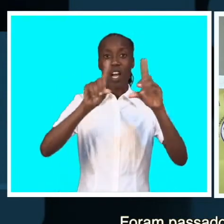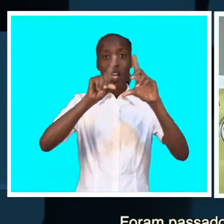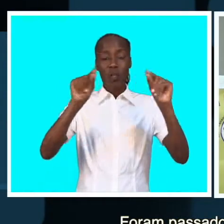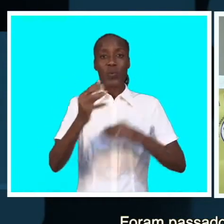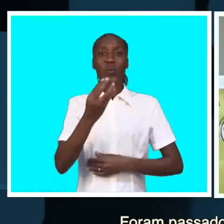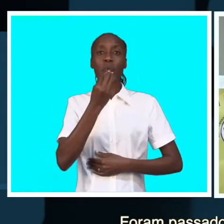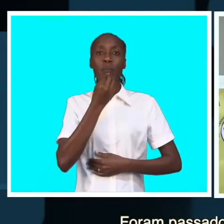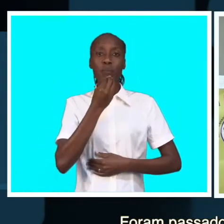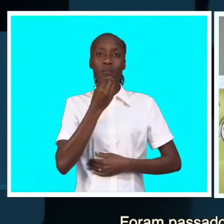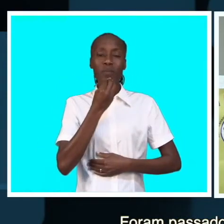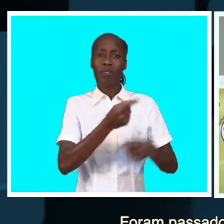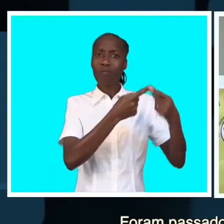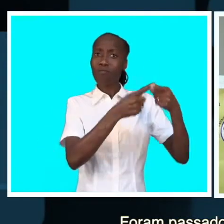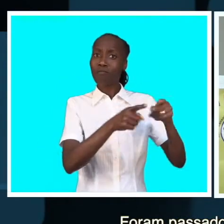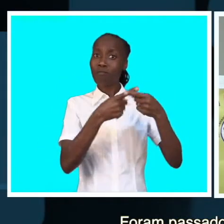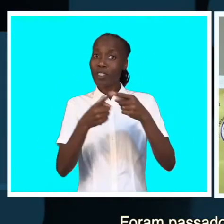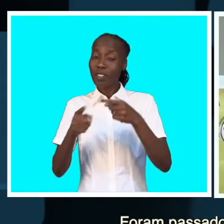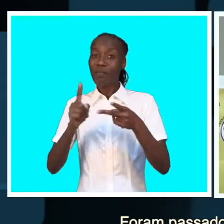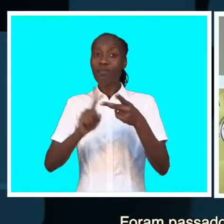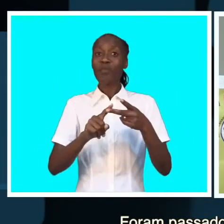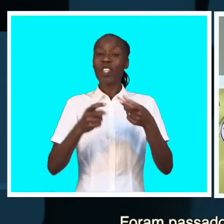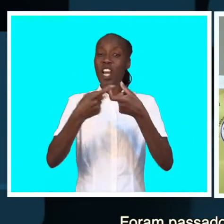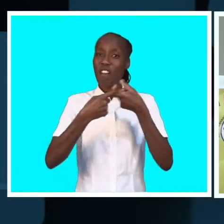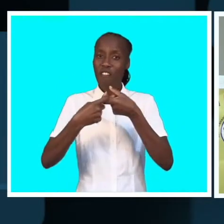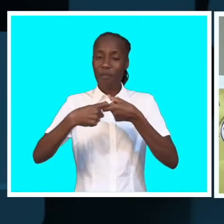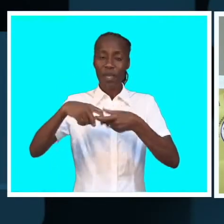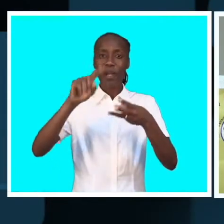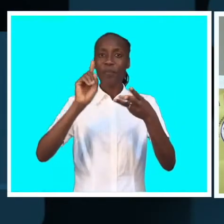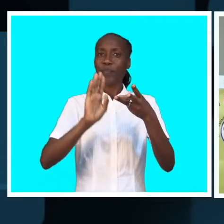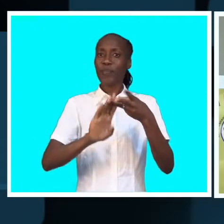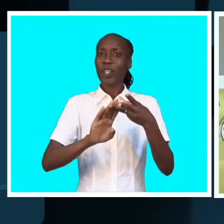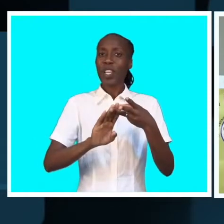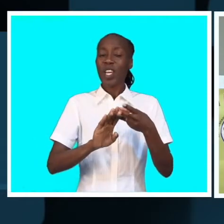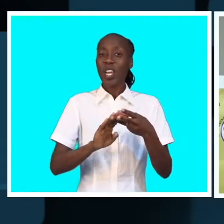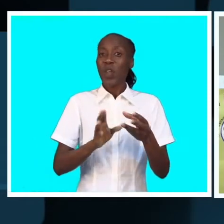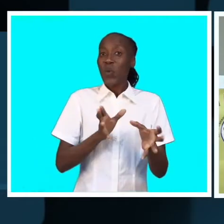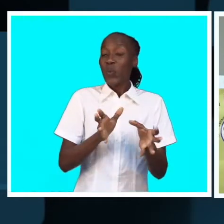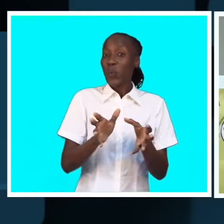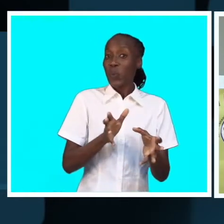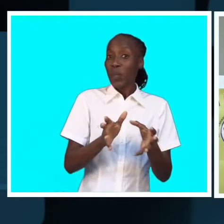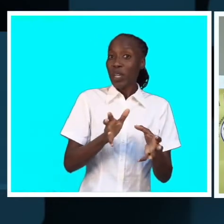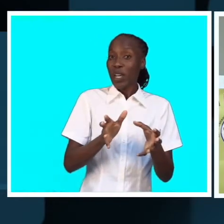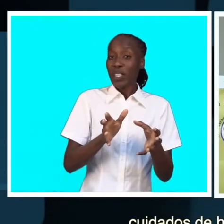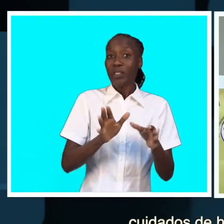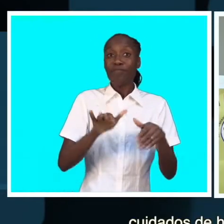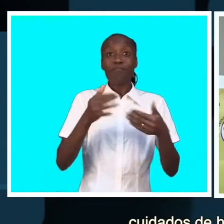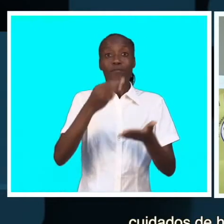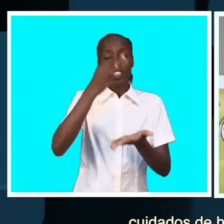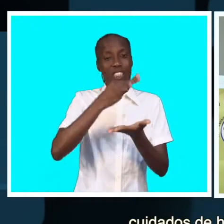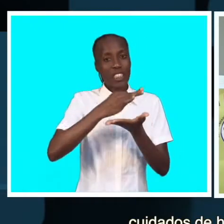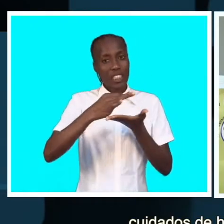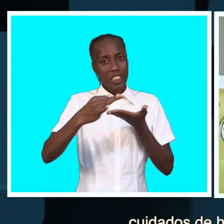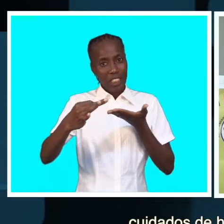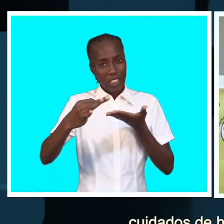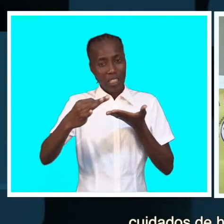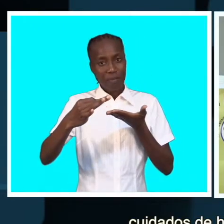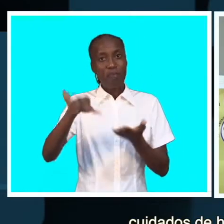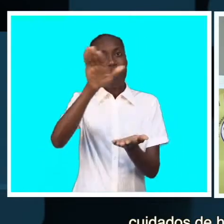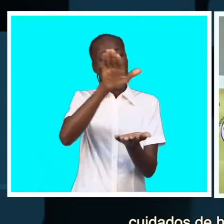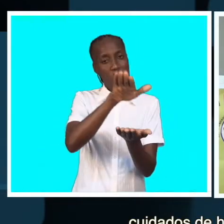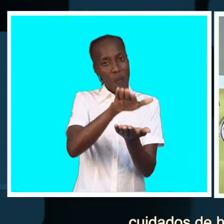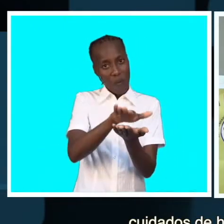sobre alimentação equilibrada, no contexto da família, alimentação e cuidados de higiene e saneamento do